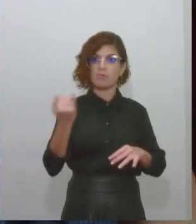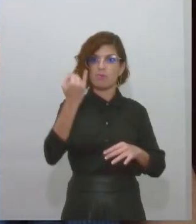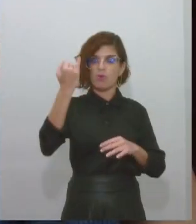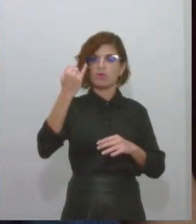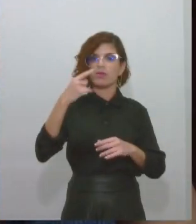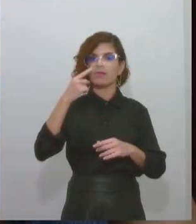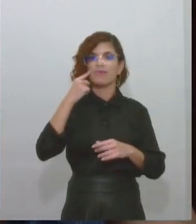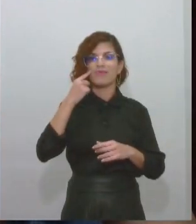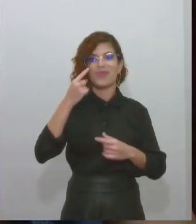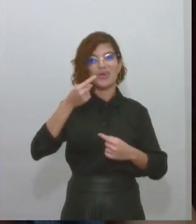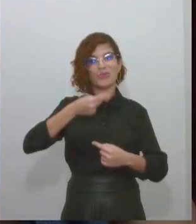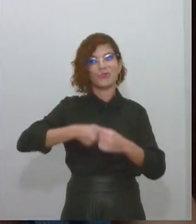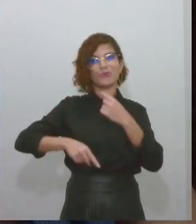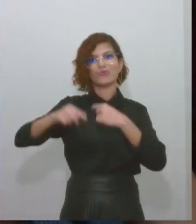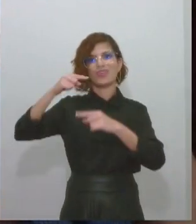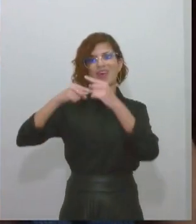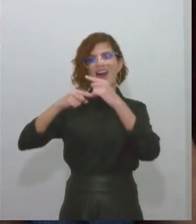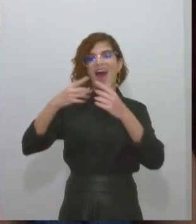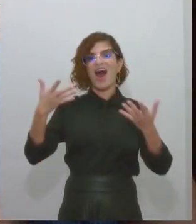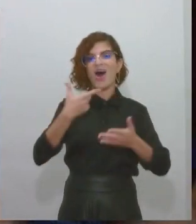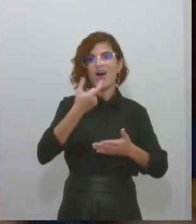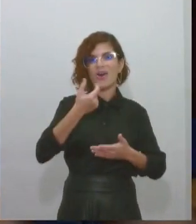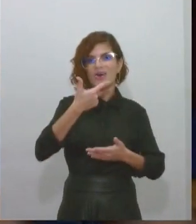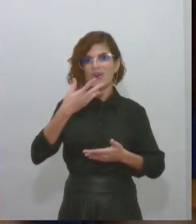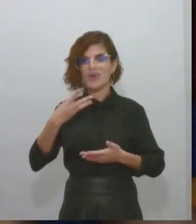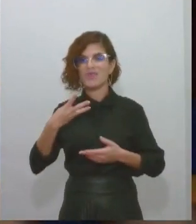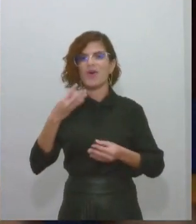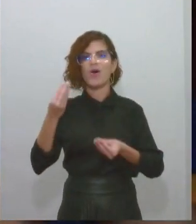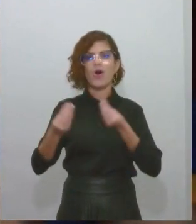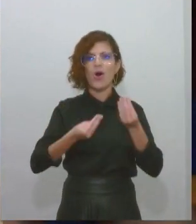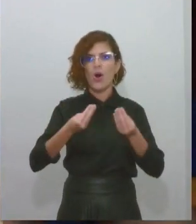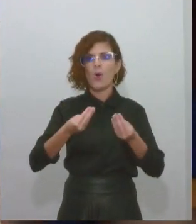serão 3.500 professores aproximadamente,